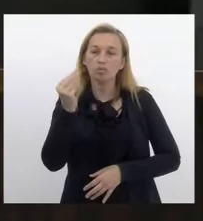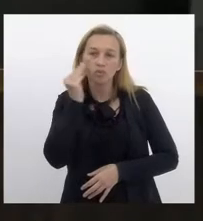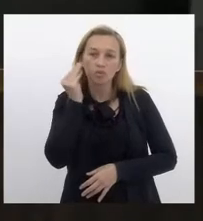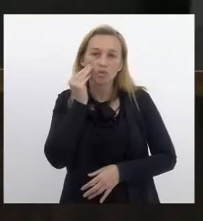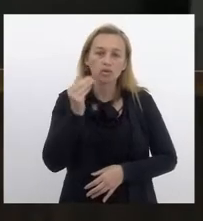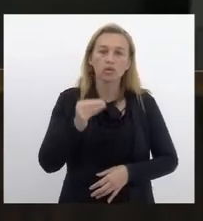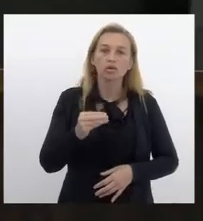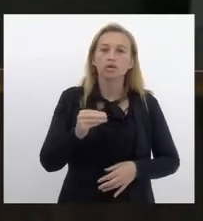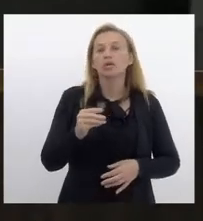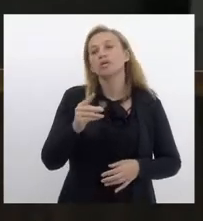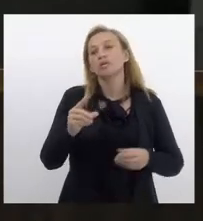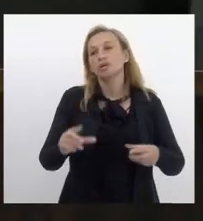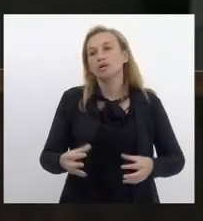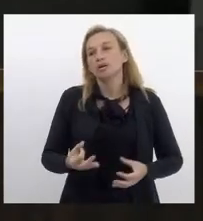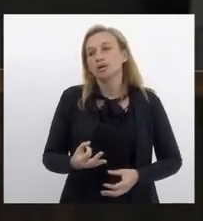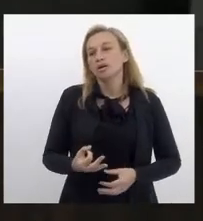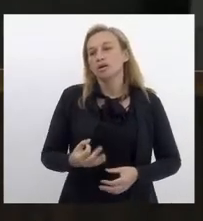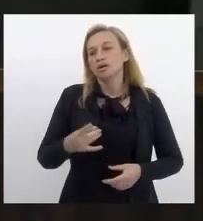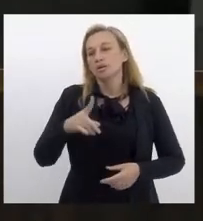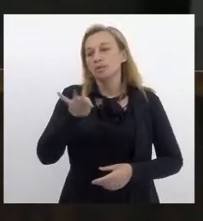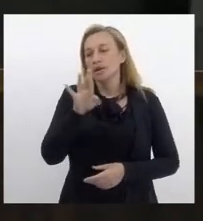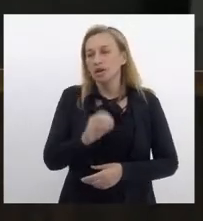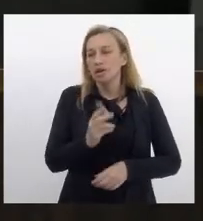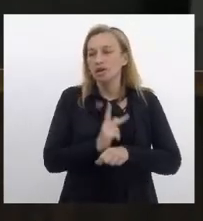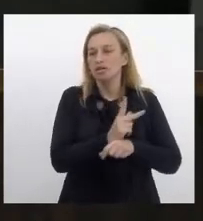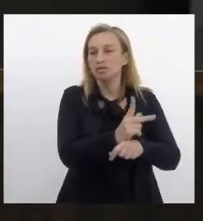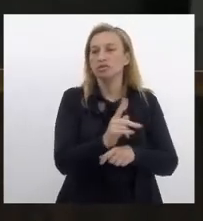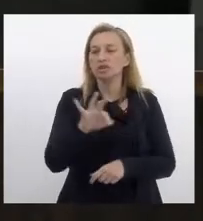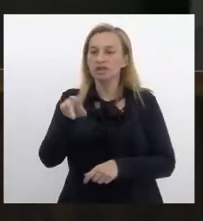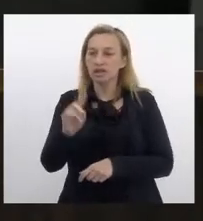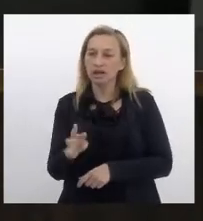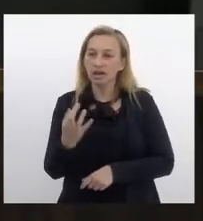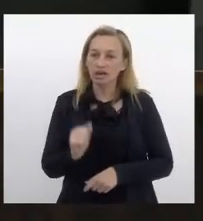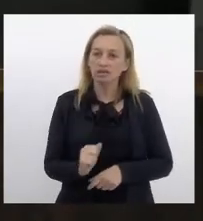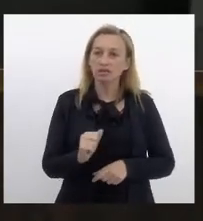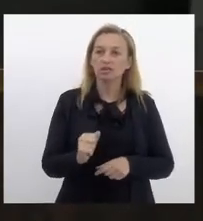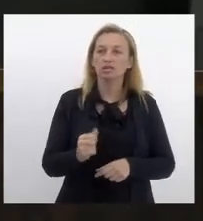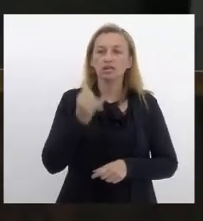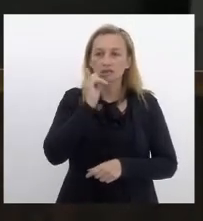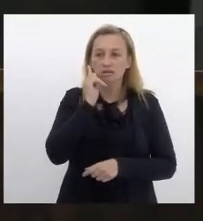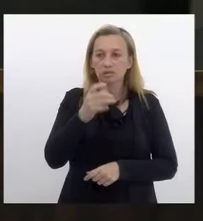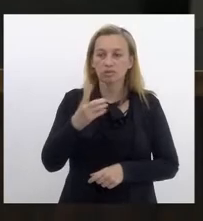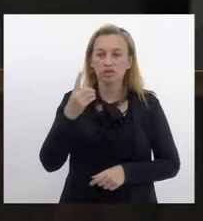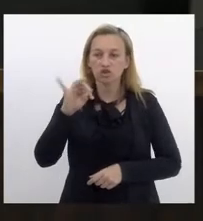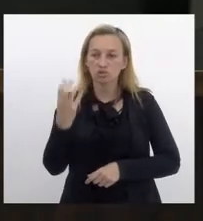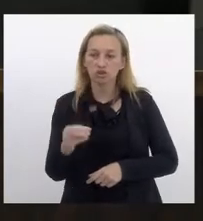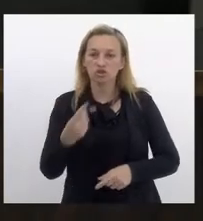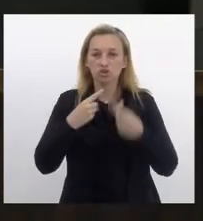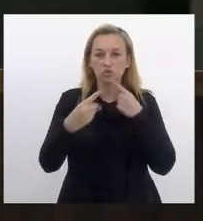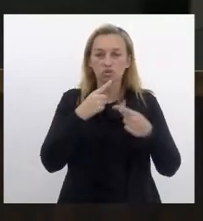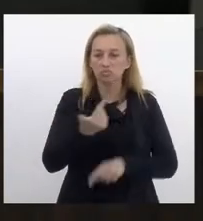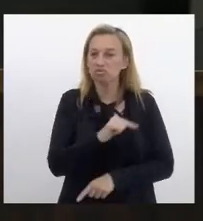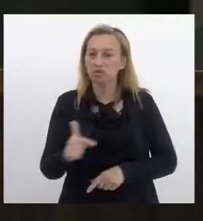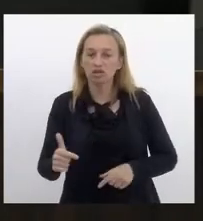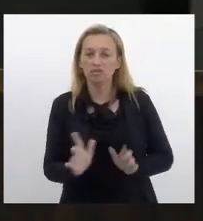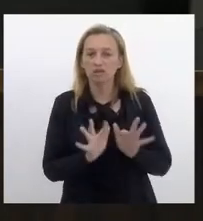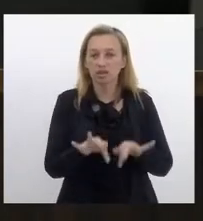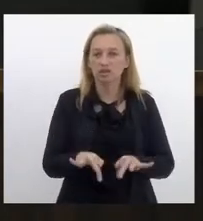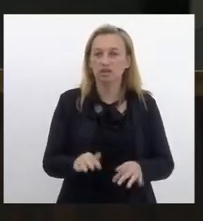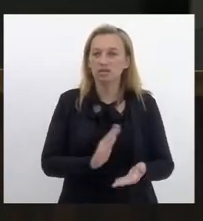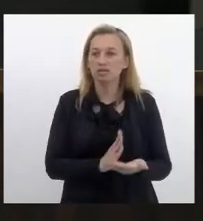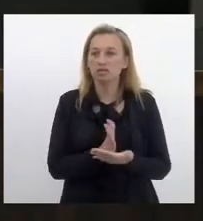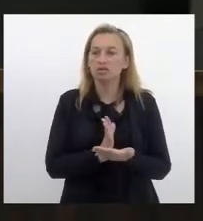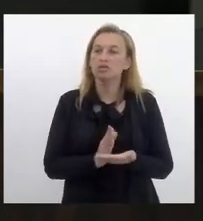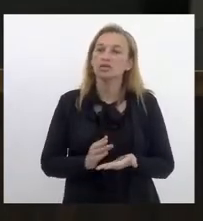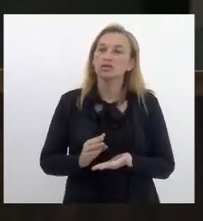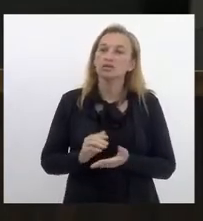Leone de Jesus Ferreira, presidente da Comissão de Normas Internas e Proposições Externas, favorável, relator, deputado Chico Machado. Em discussão, não havendo que querer discutir, encerrada a discussão, em